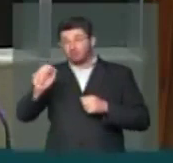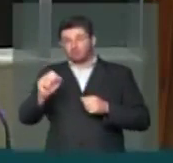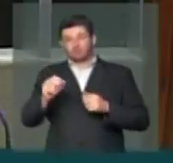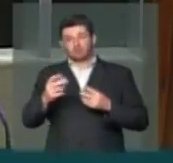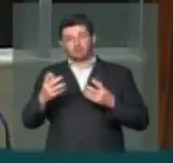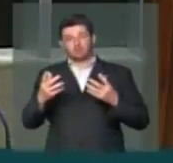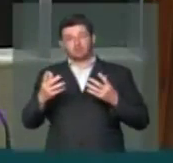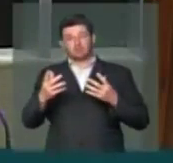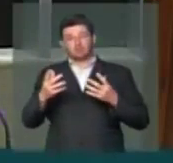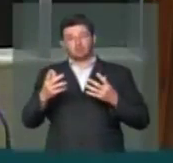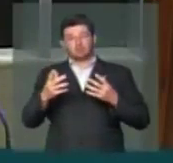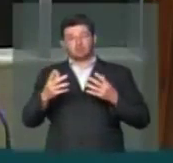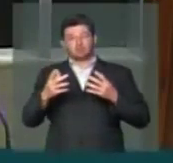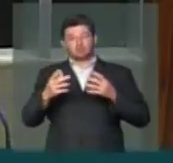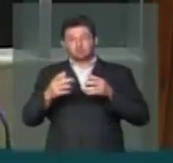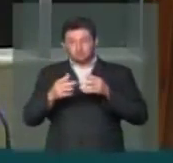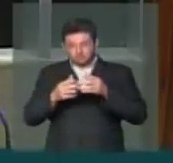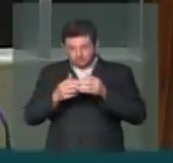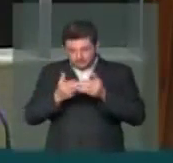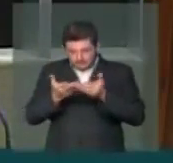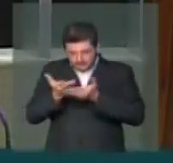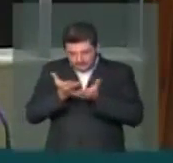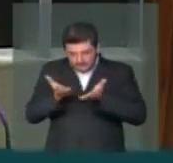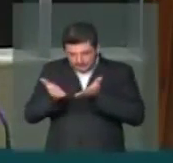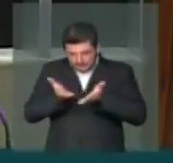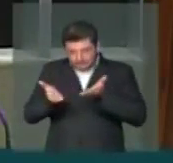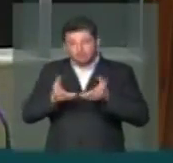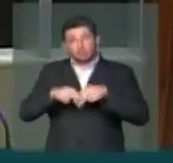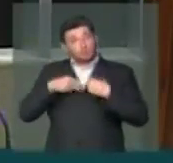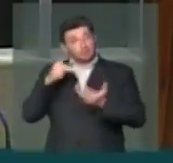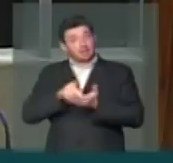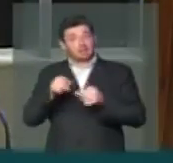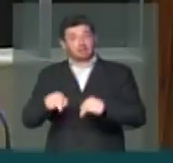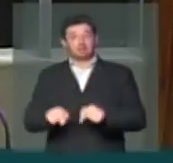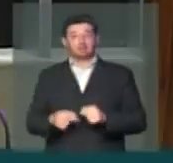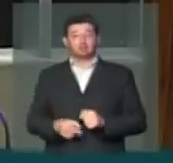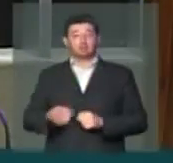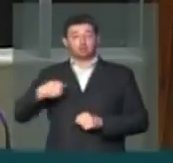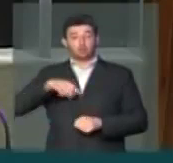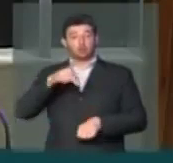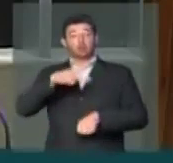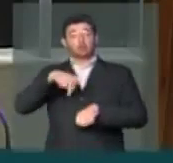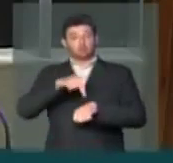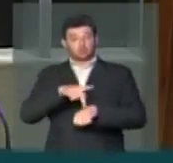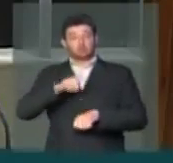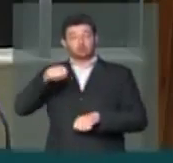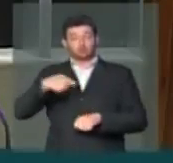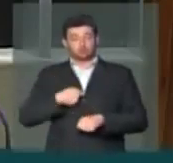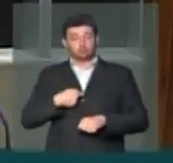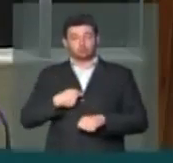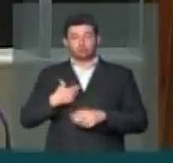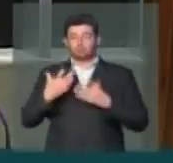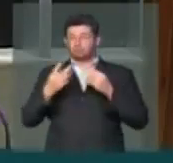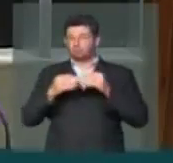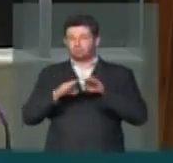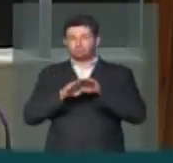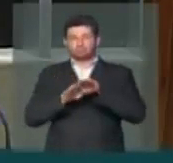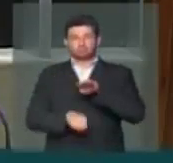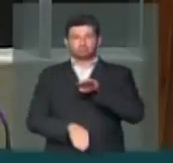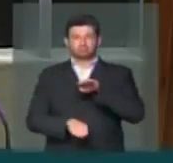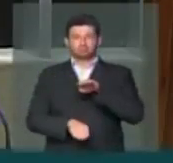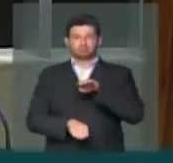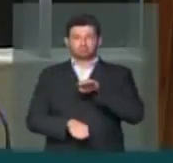fortemente emoldurada por esta realidade. Somos um país ainda